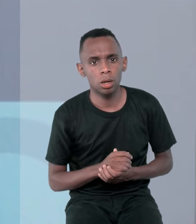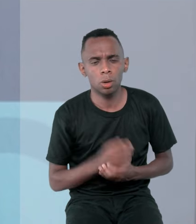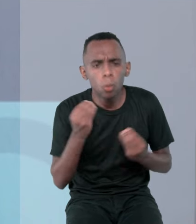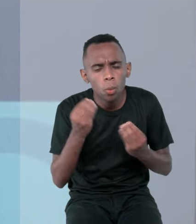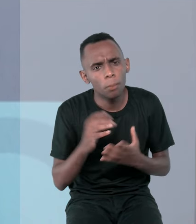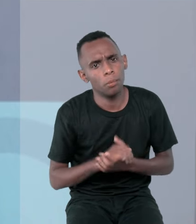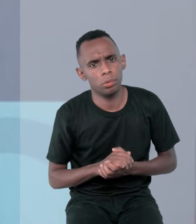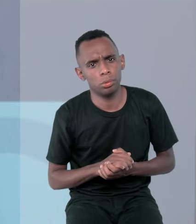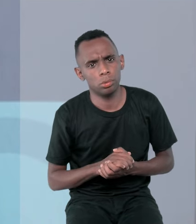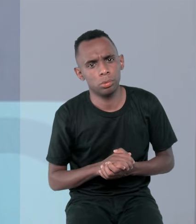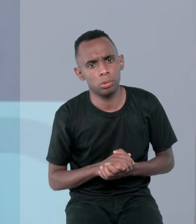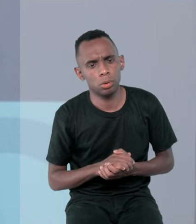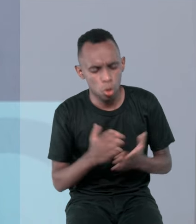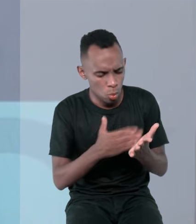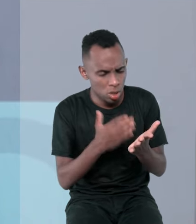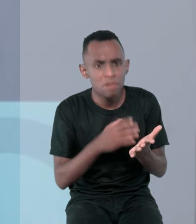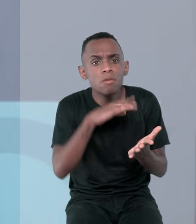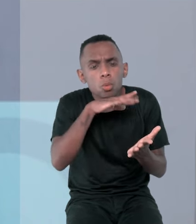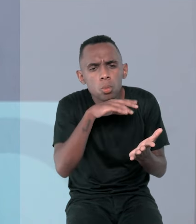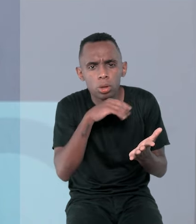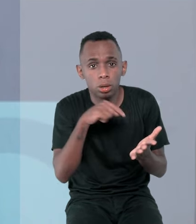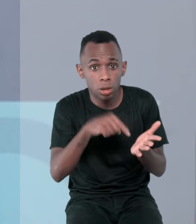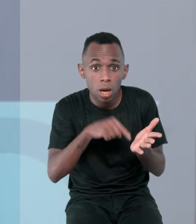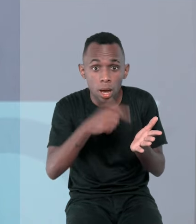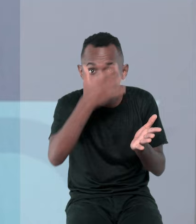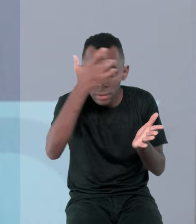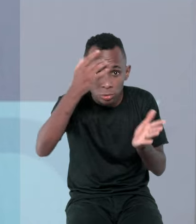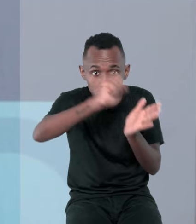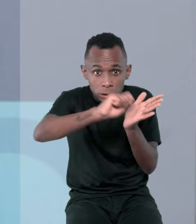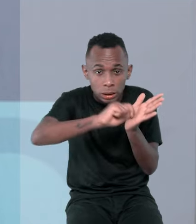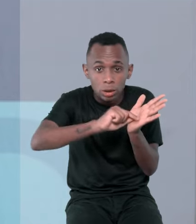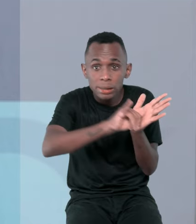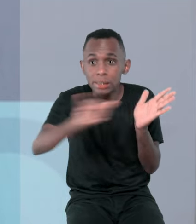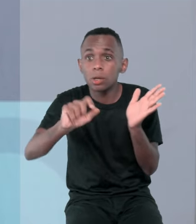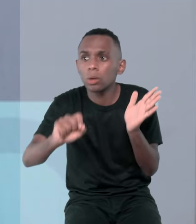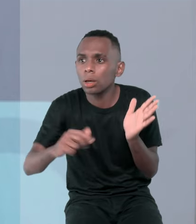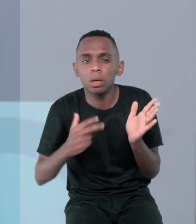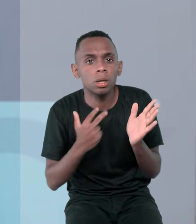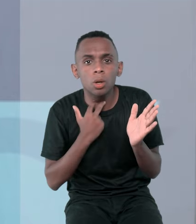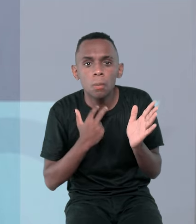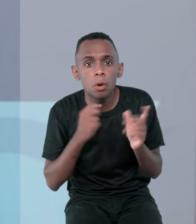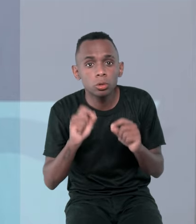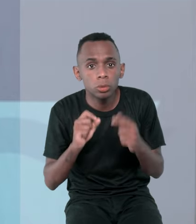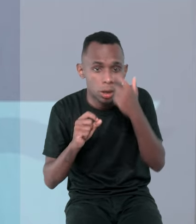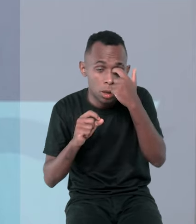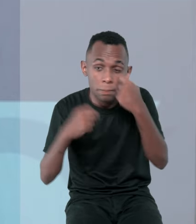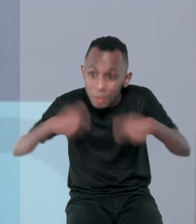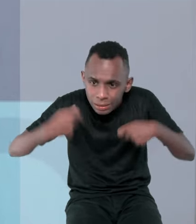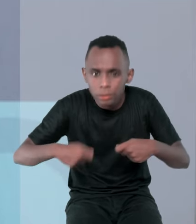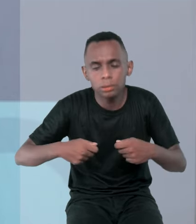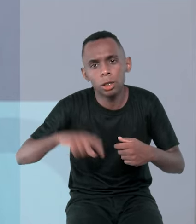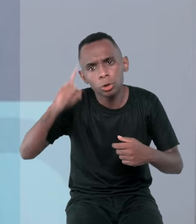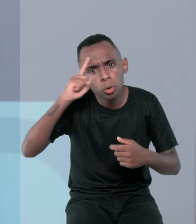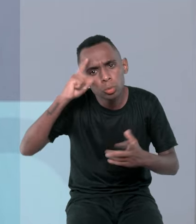achar um livro ruim alguém que está dizendo que não pode passar um dia sem escrever?